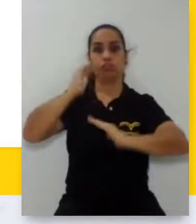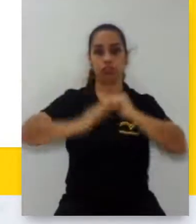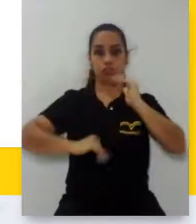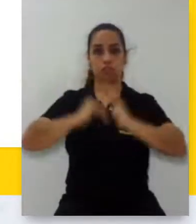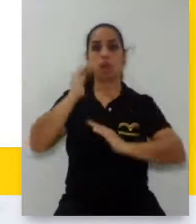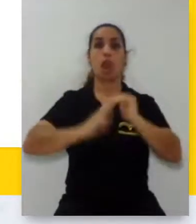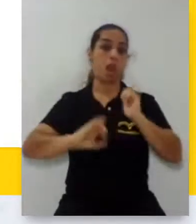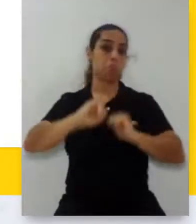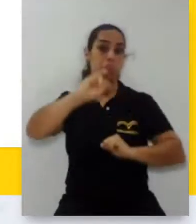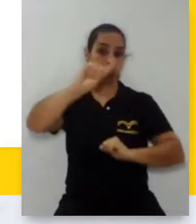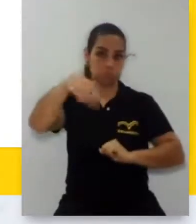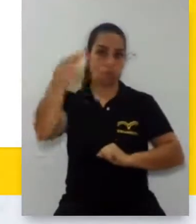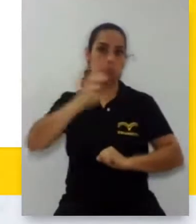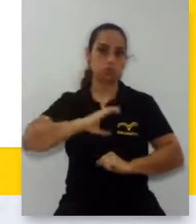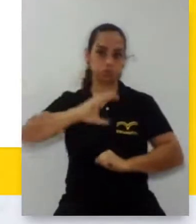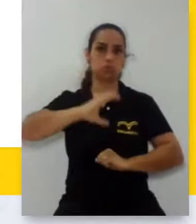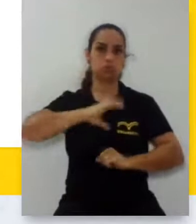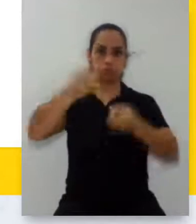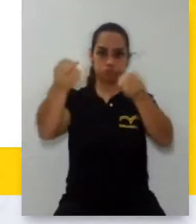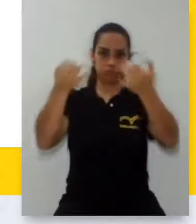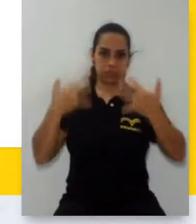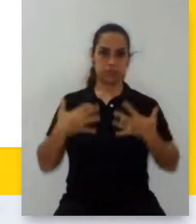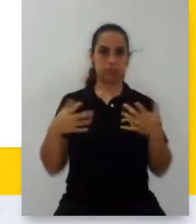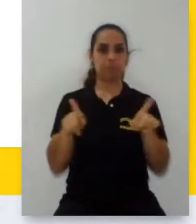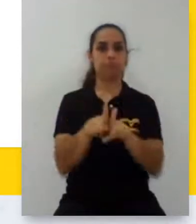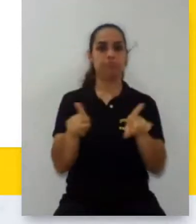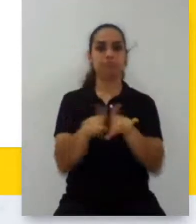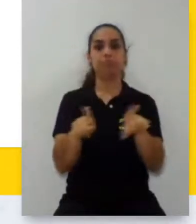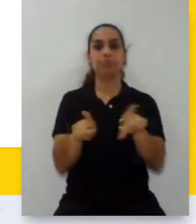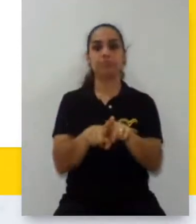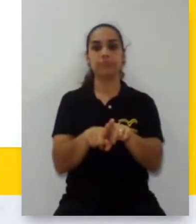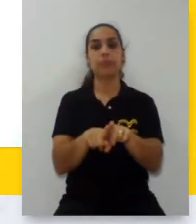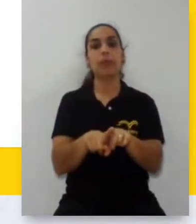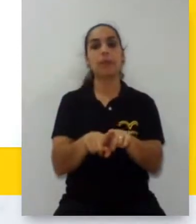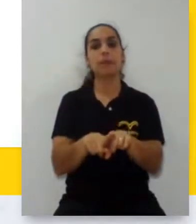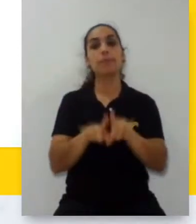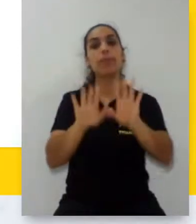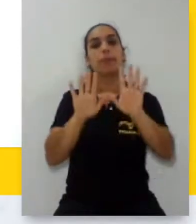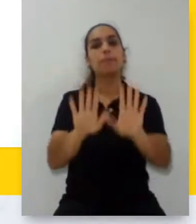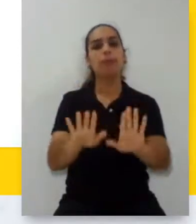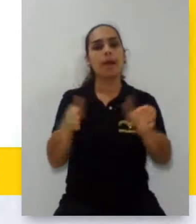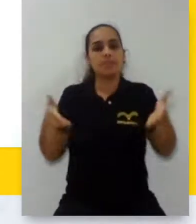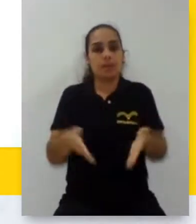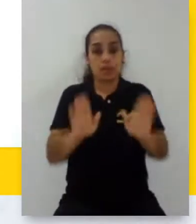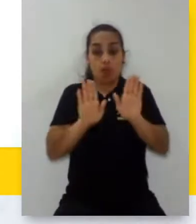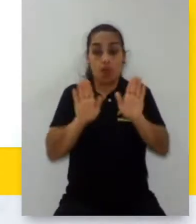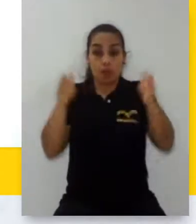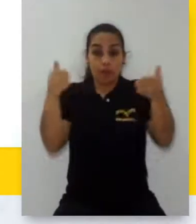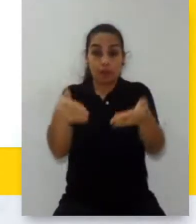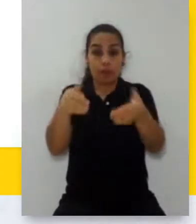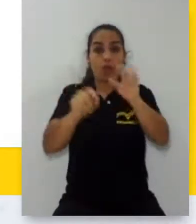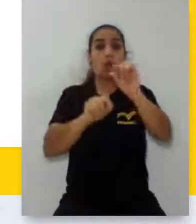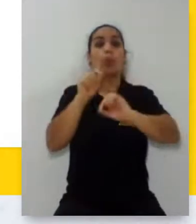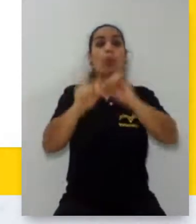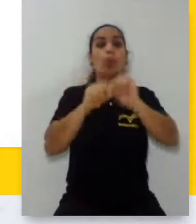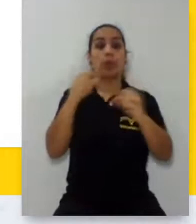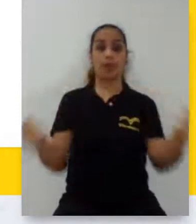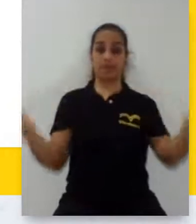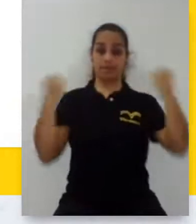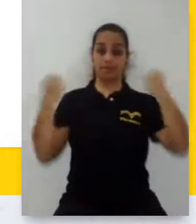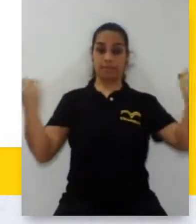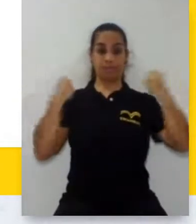mas aqui então vamos focar nessa questão do exercício físico versus o jejum. Por quê? Porque tem uma moda, tem muita